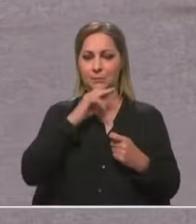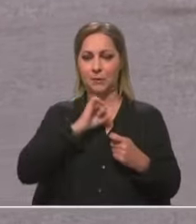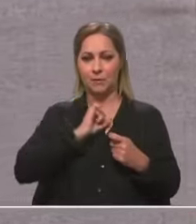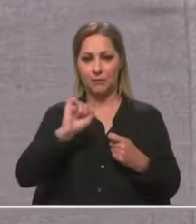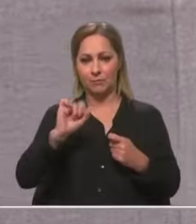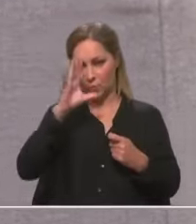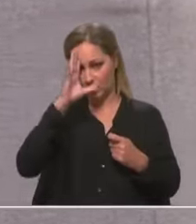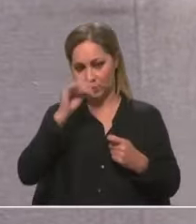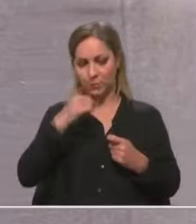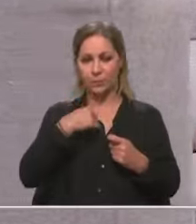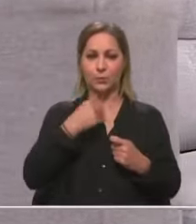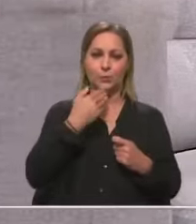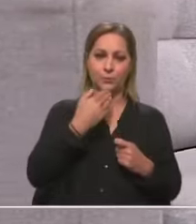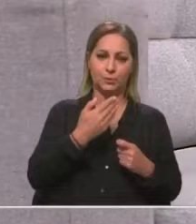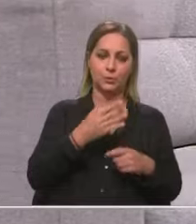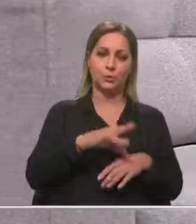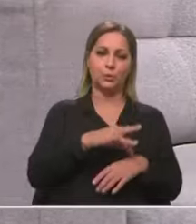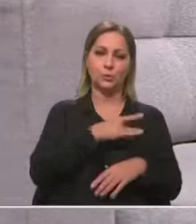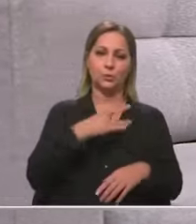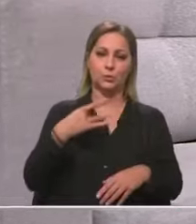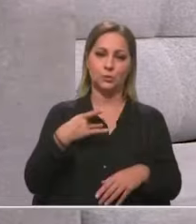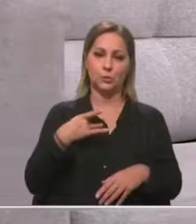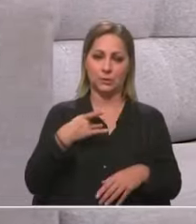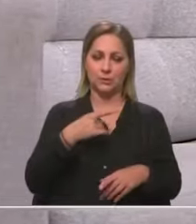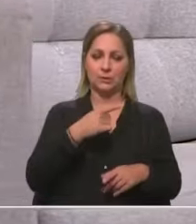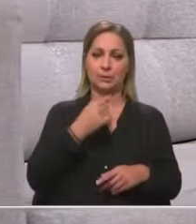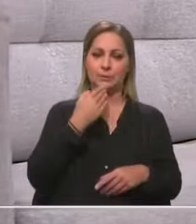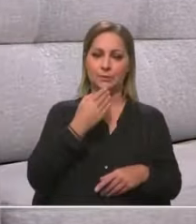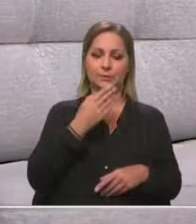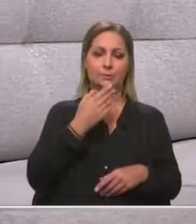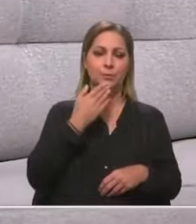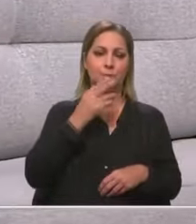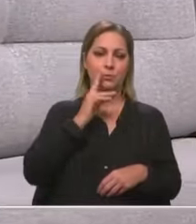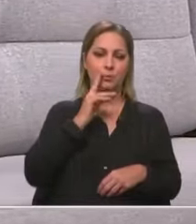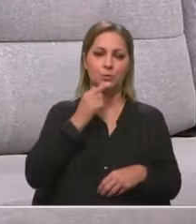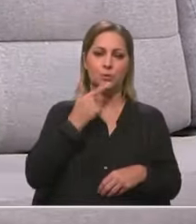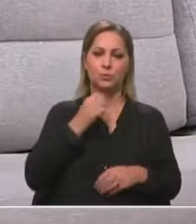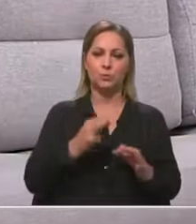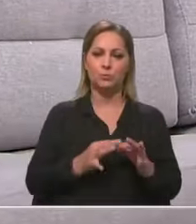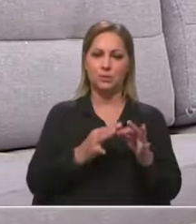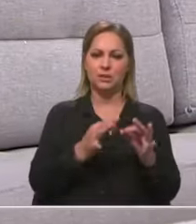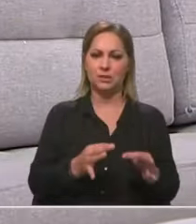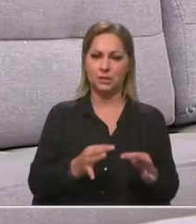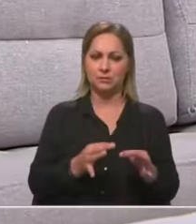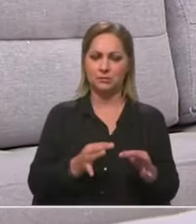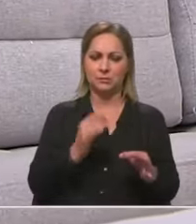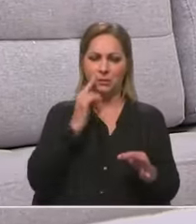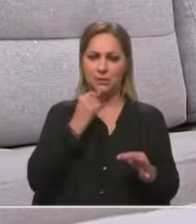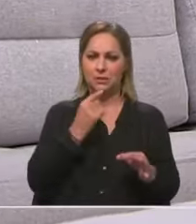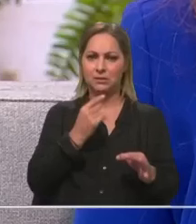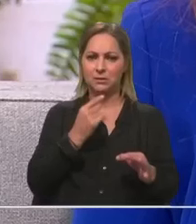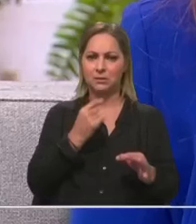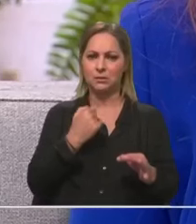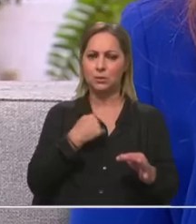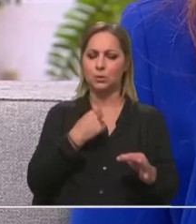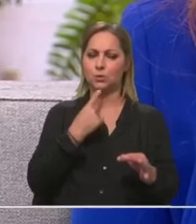ó Dr Emanuel goveia do IPO eu peço imensa desculpa mas não podemos adiar ele O que é que eu